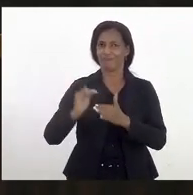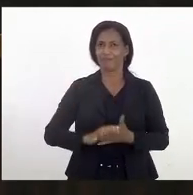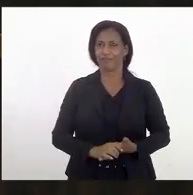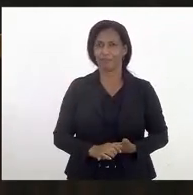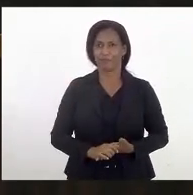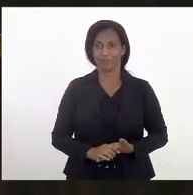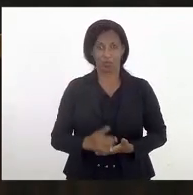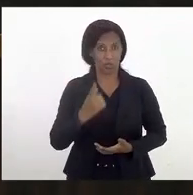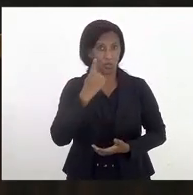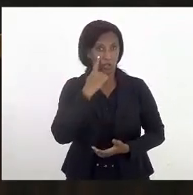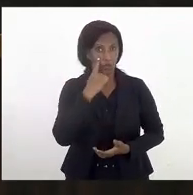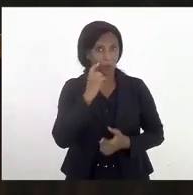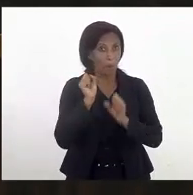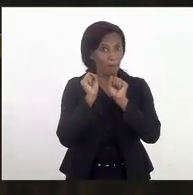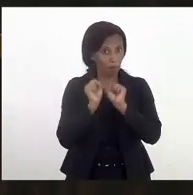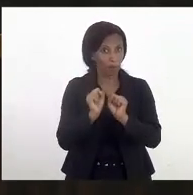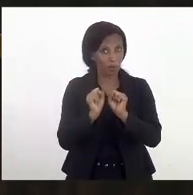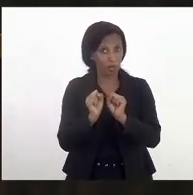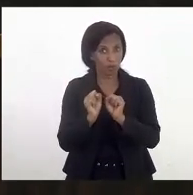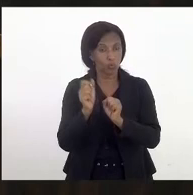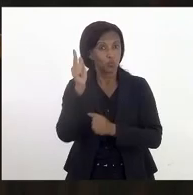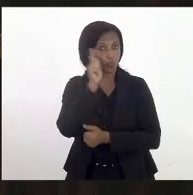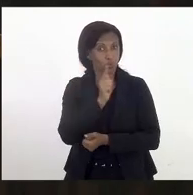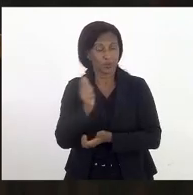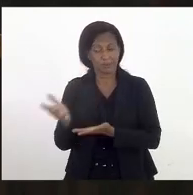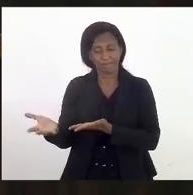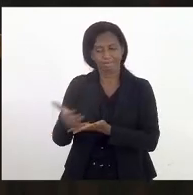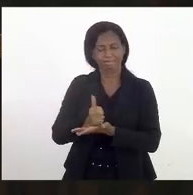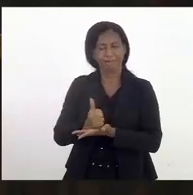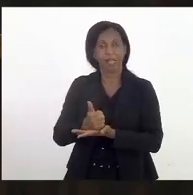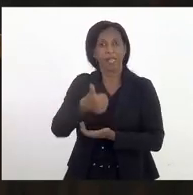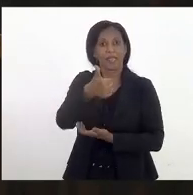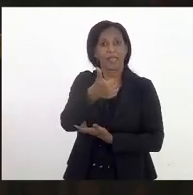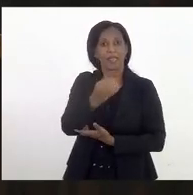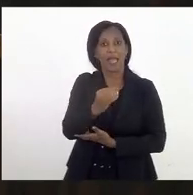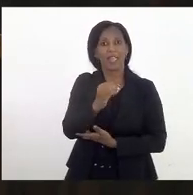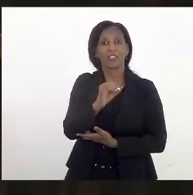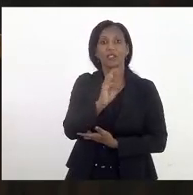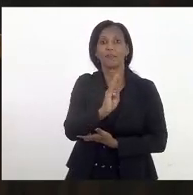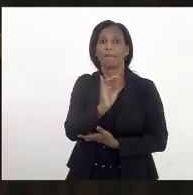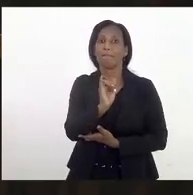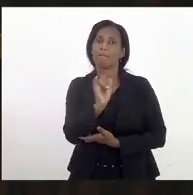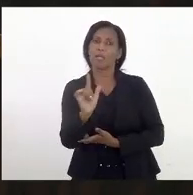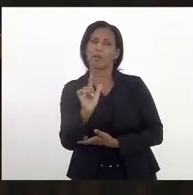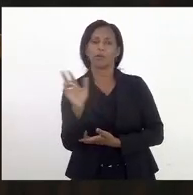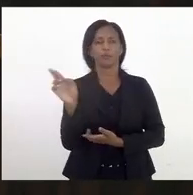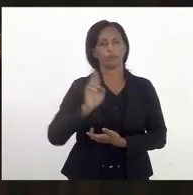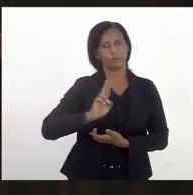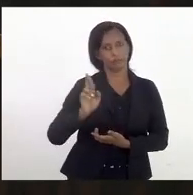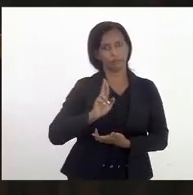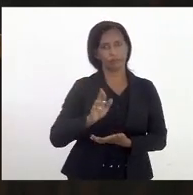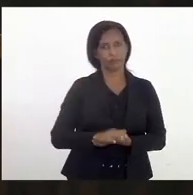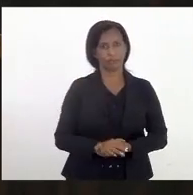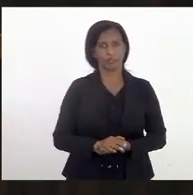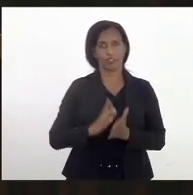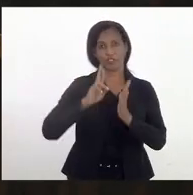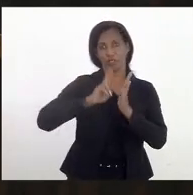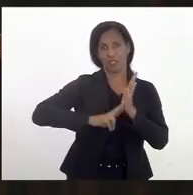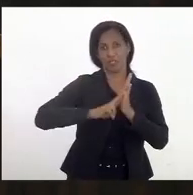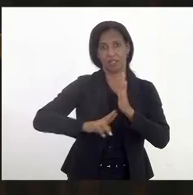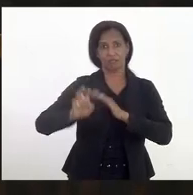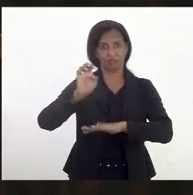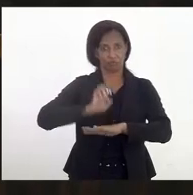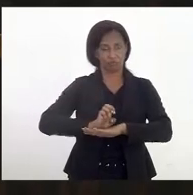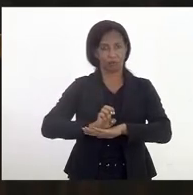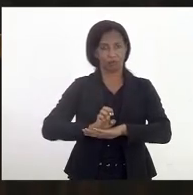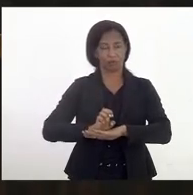e nós vimos que a gente pode recuperar em torno de dez bilhões de reais de receita para o estado do Rio